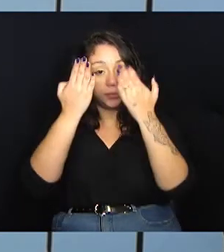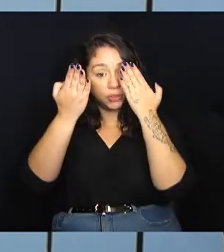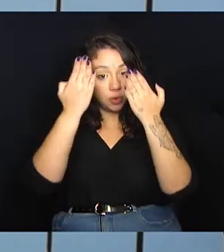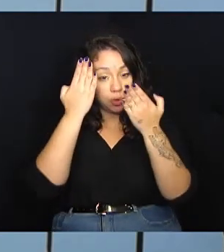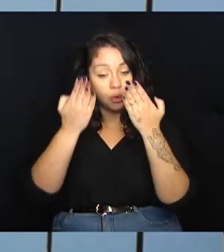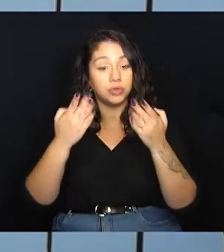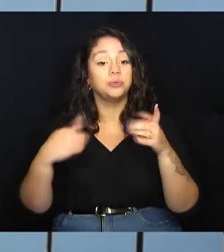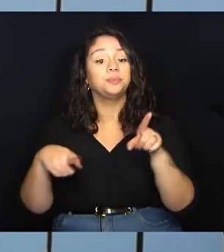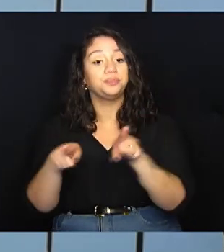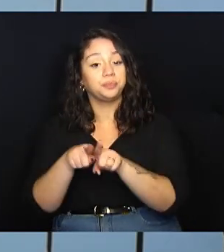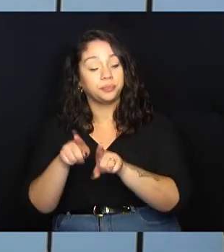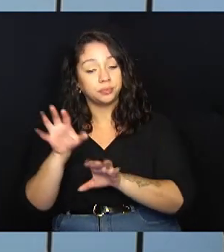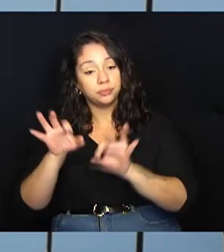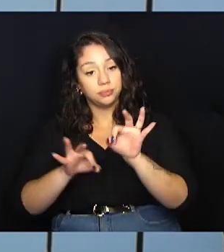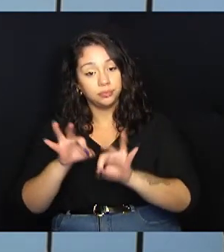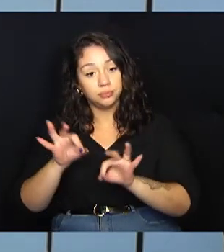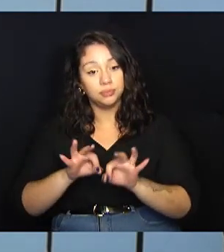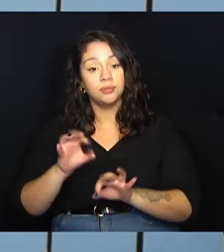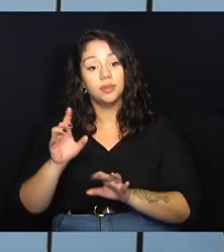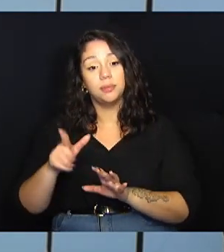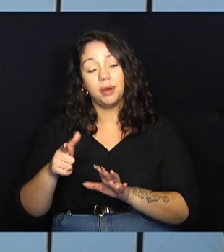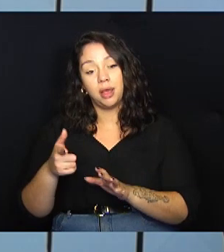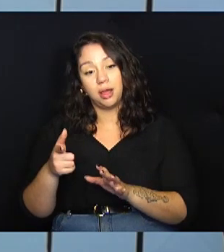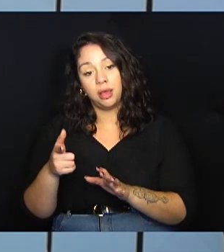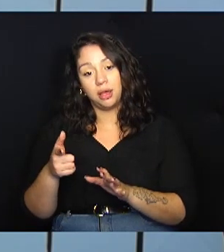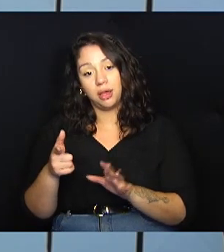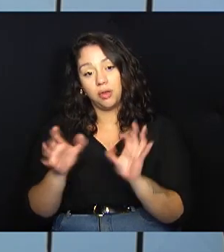também preparar para ir para uma família